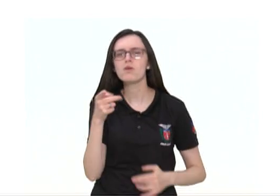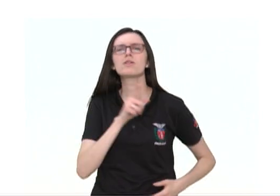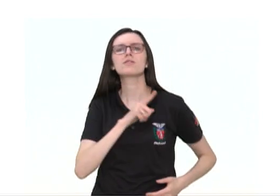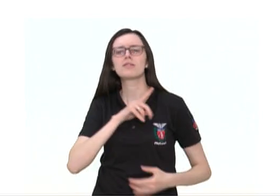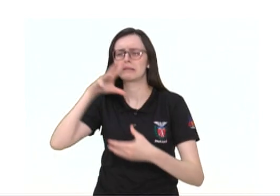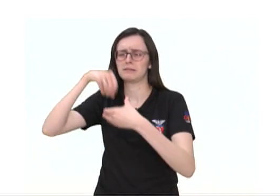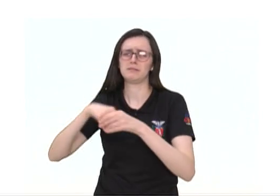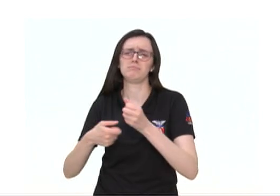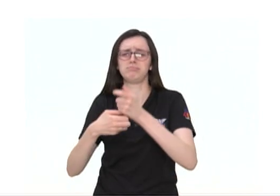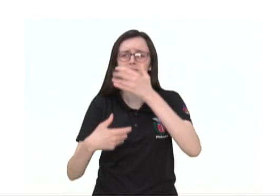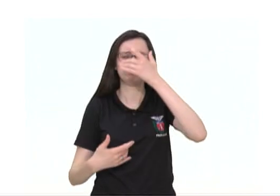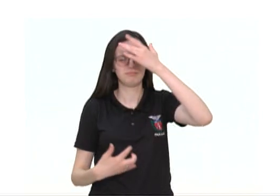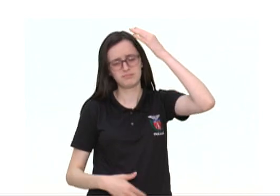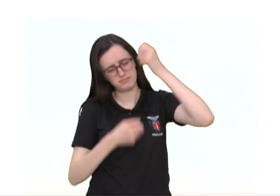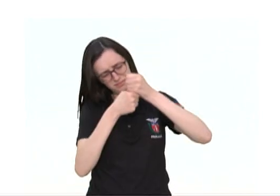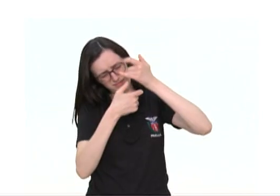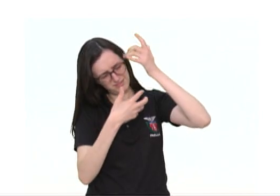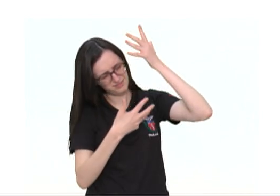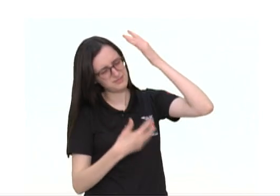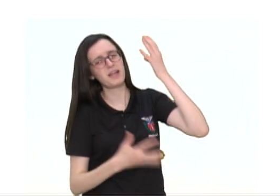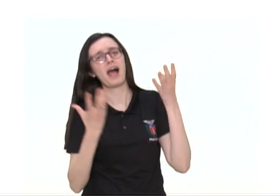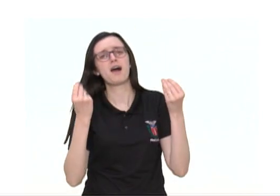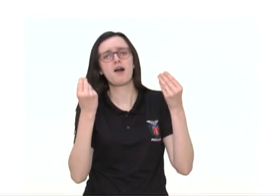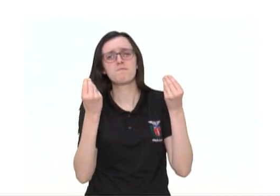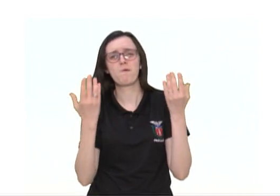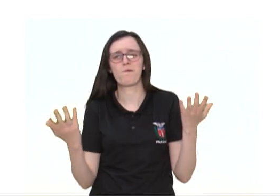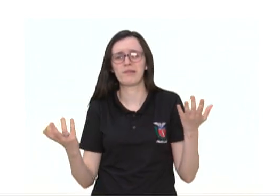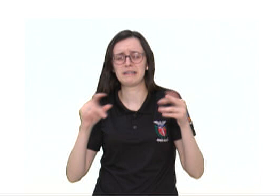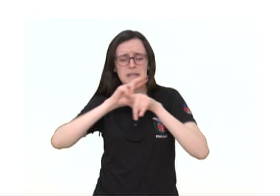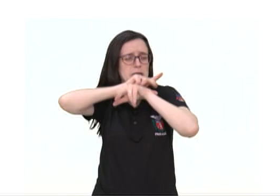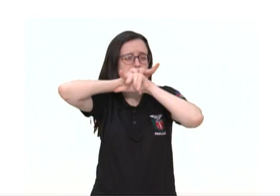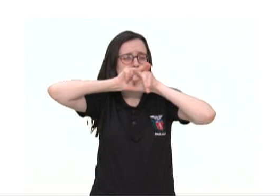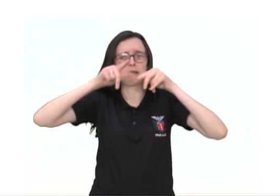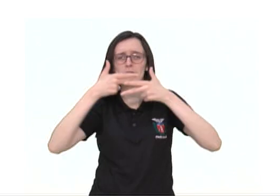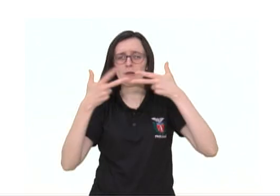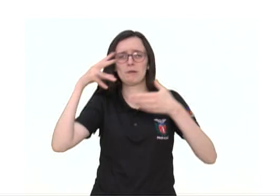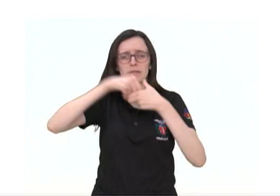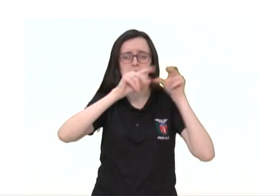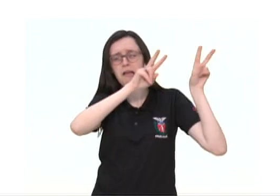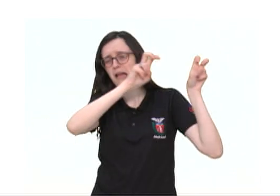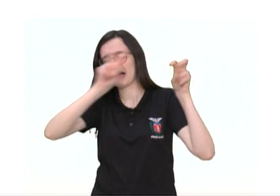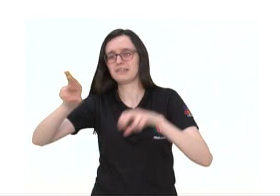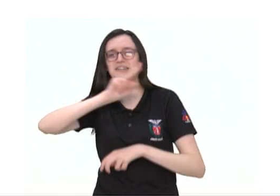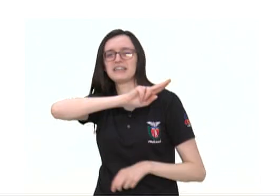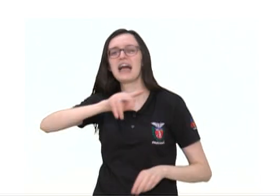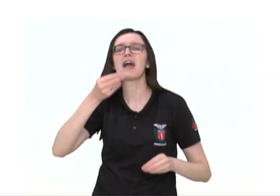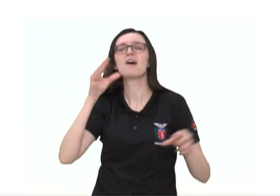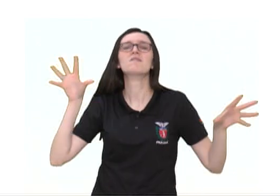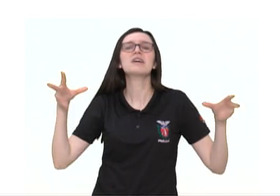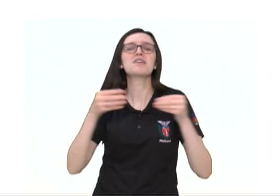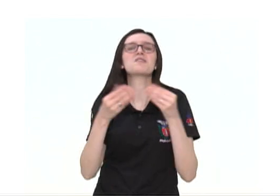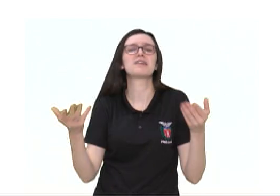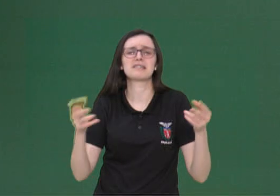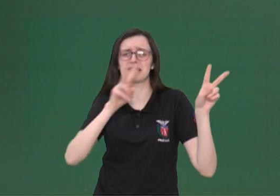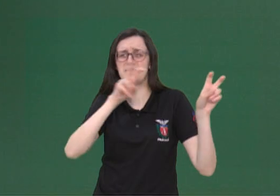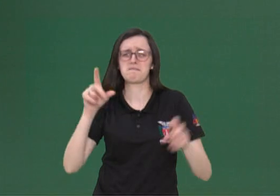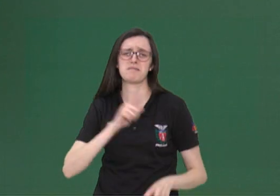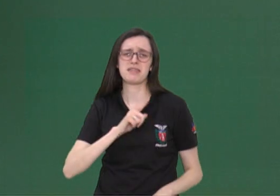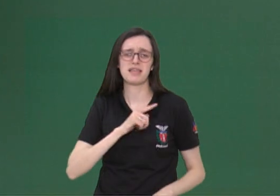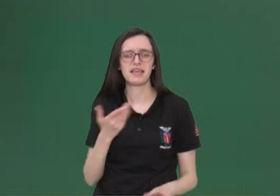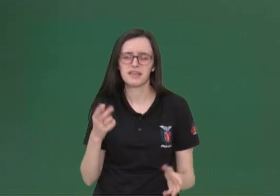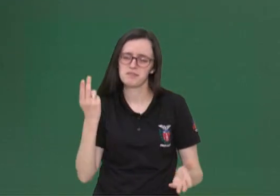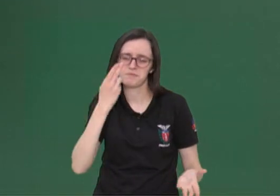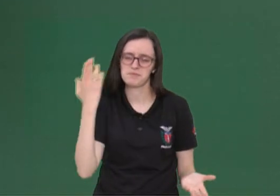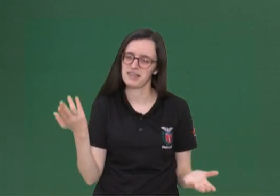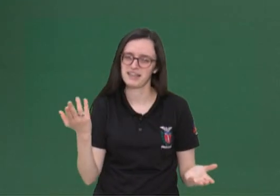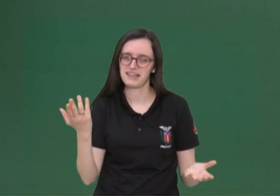uma infinidade, né? Muito grande, uma gama muito grande de assuntos diferentes, de temas diferentes. Então, não,